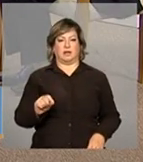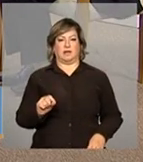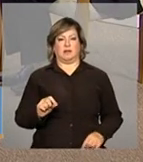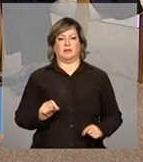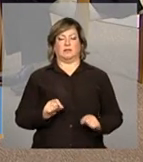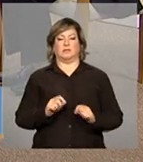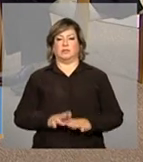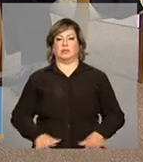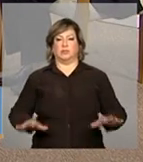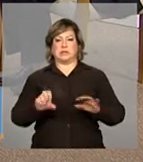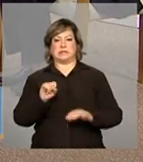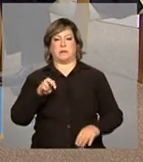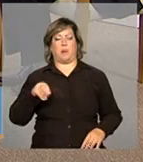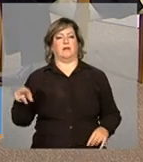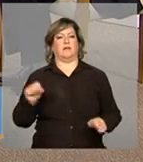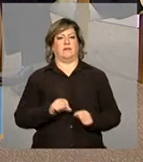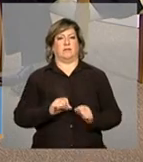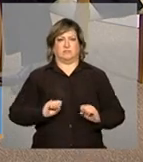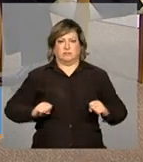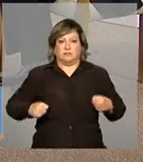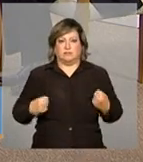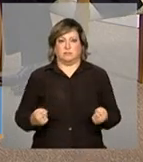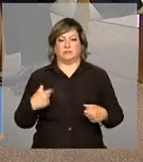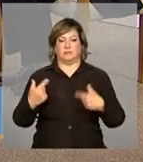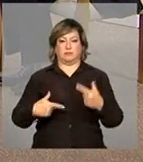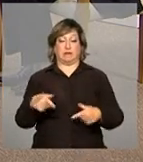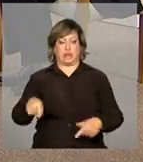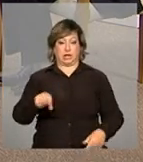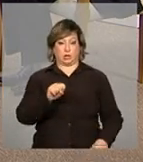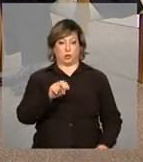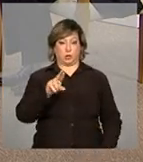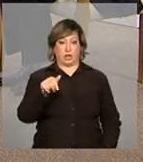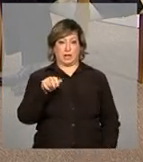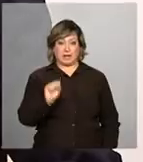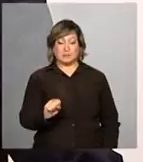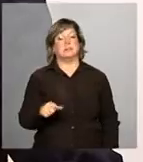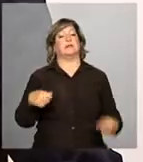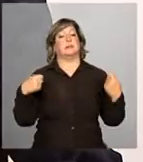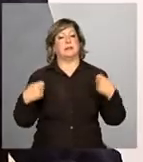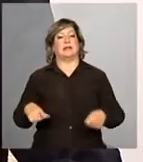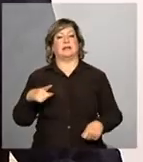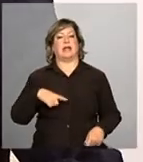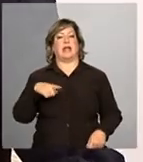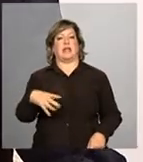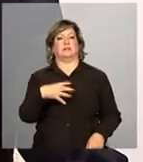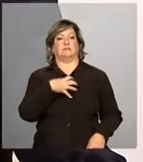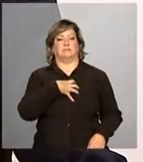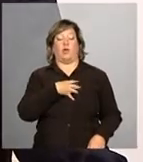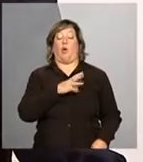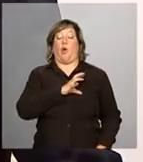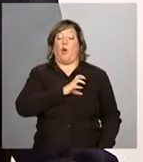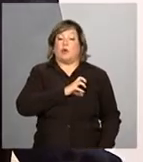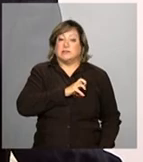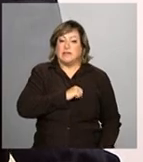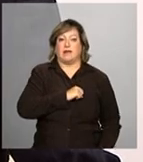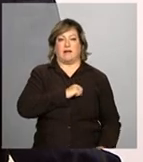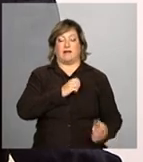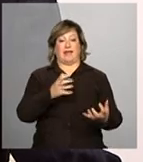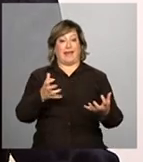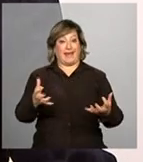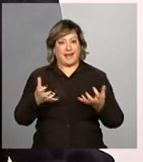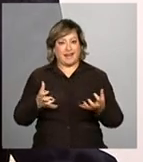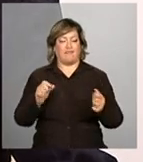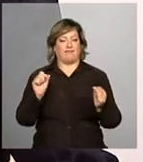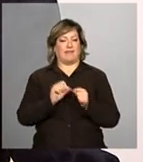Simone e isso faz a diferença então não suas É tem que ter essa energia tem que encostar tem que